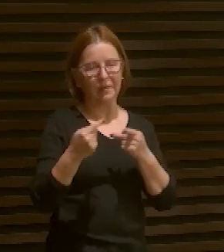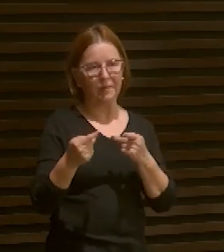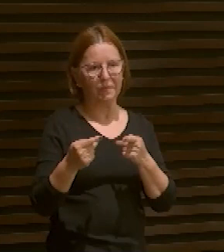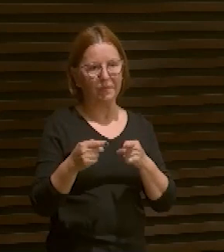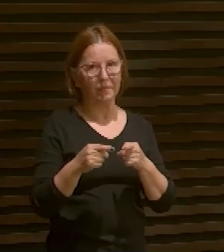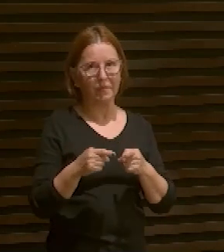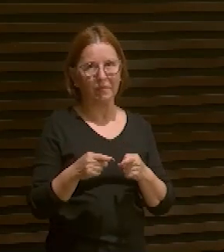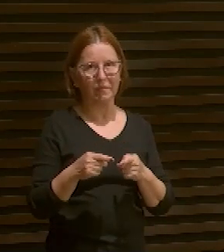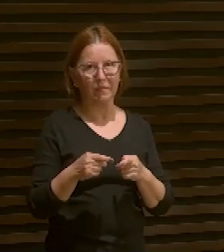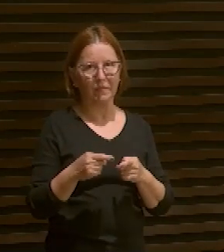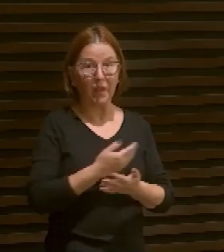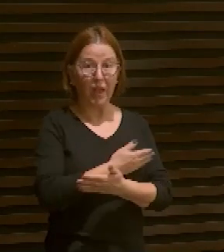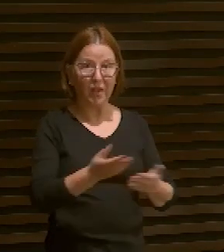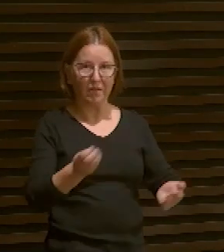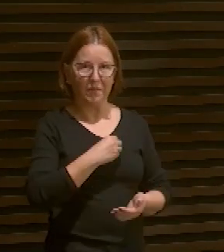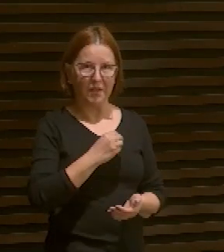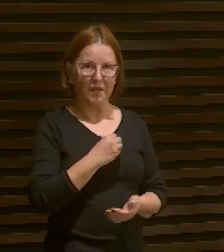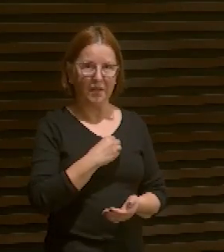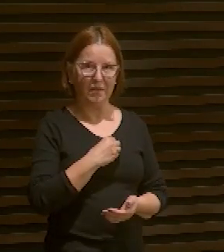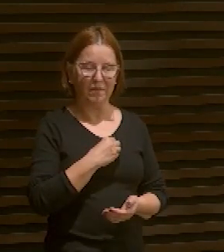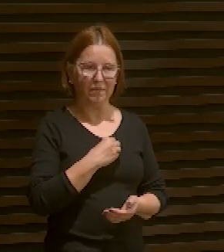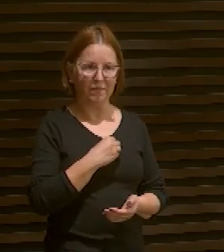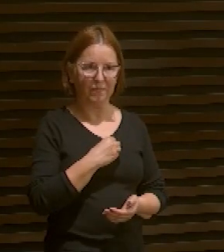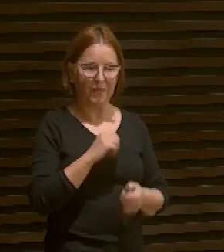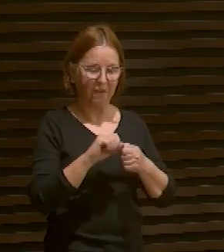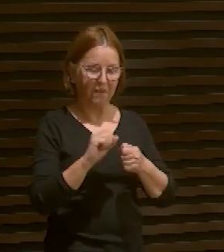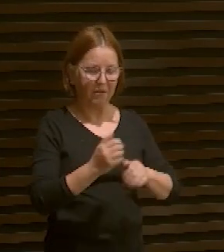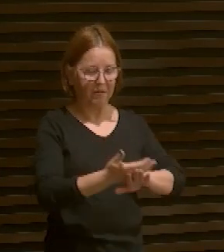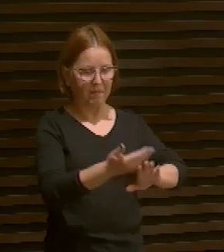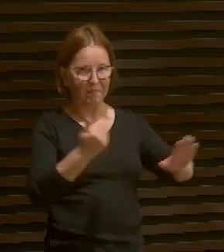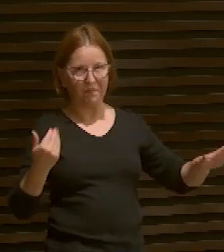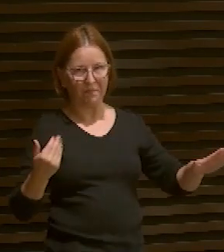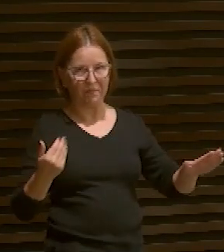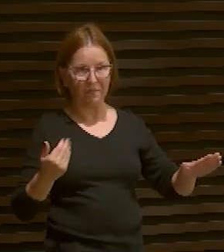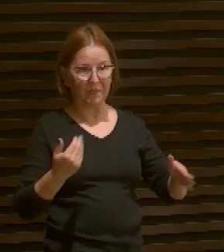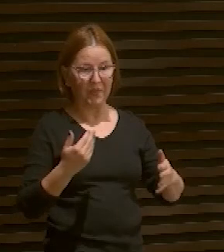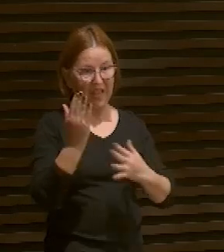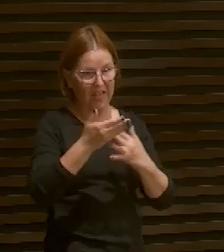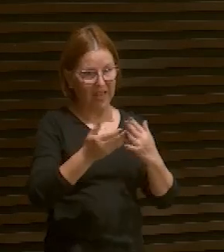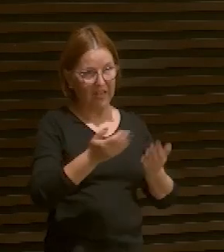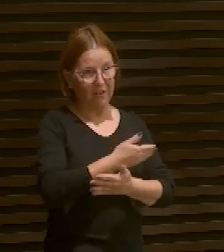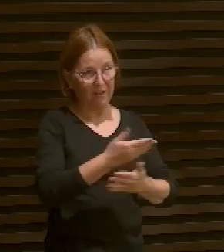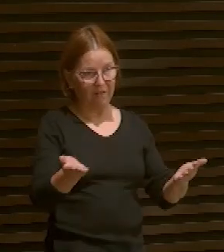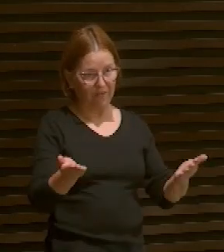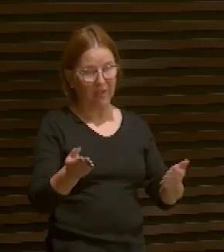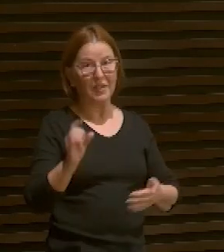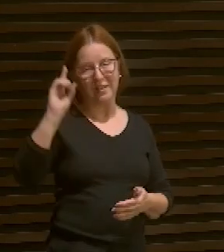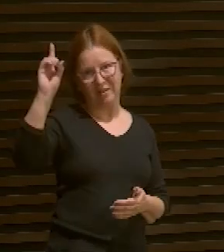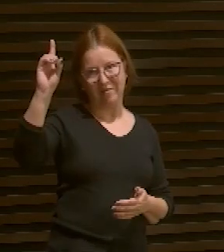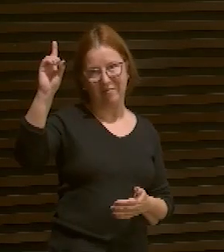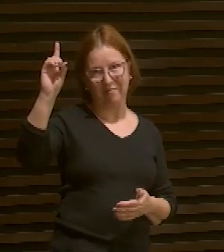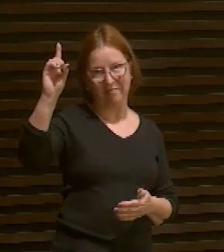mas as vossas iniquidades fazem separação entre vós e o vosso Deus, e